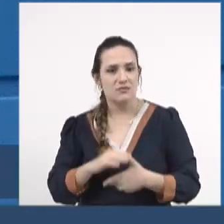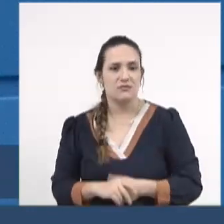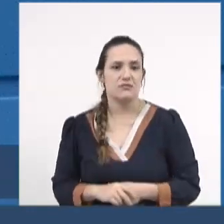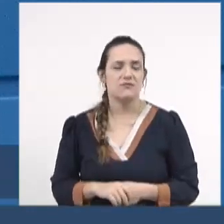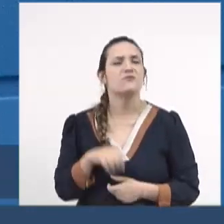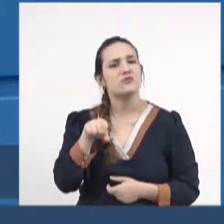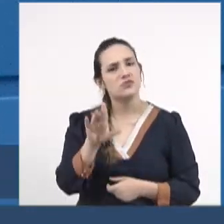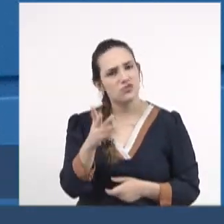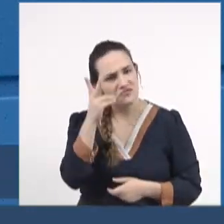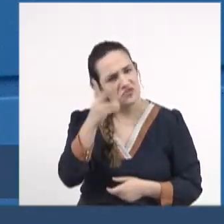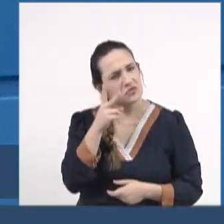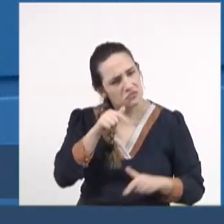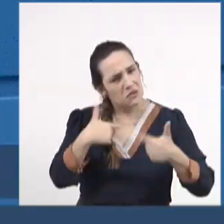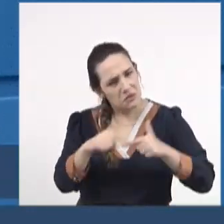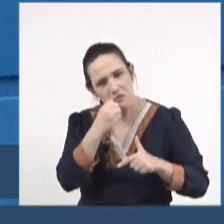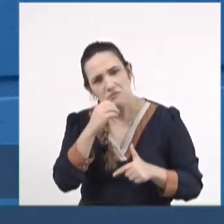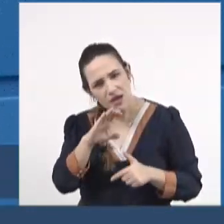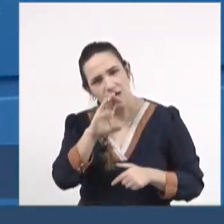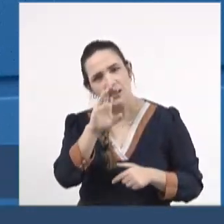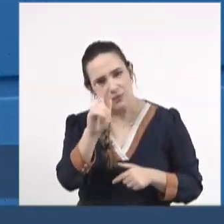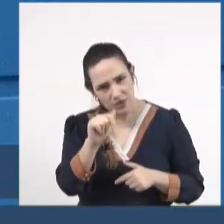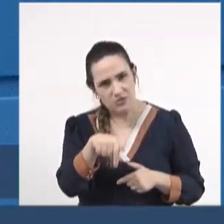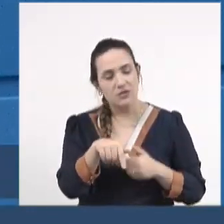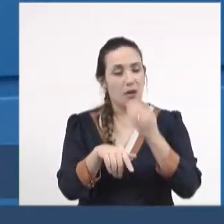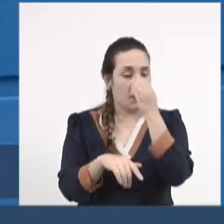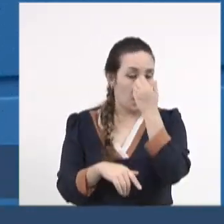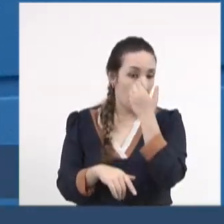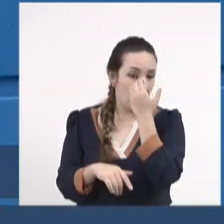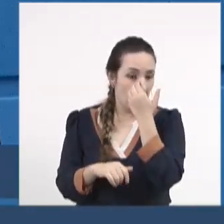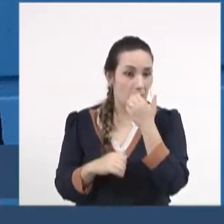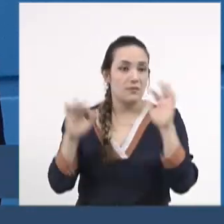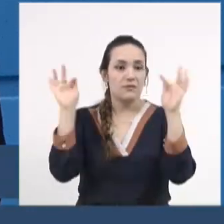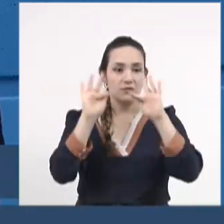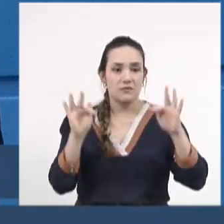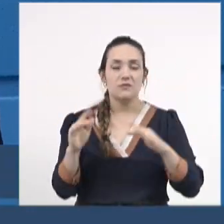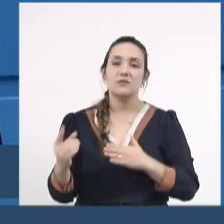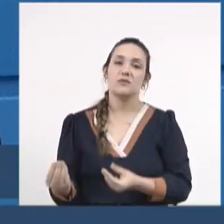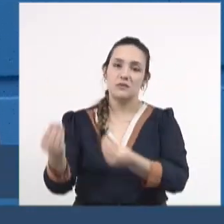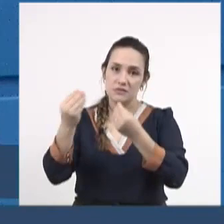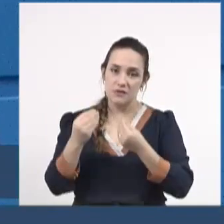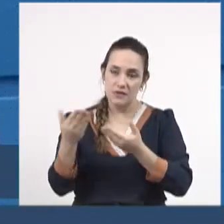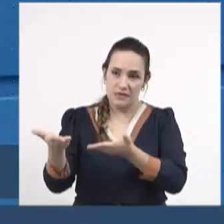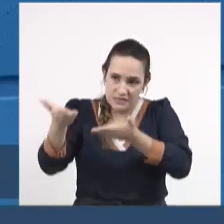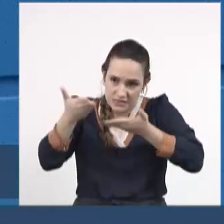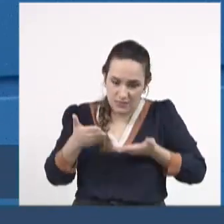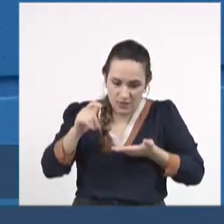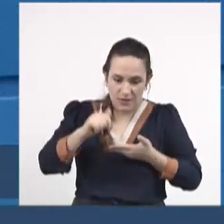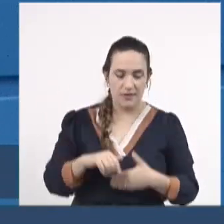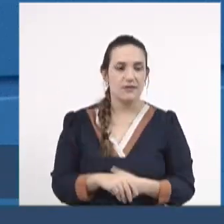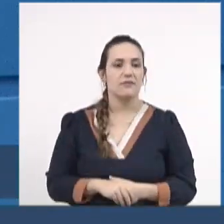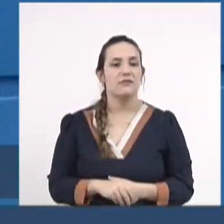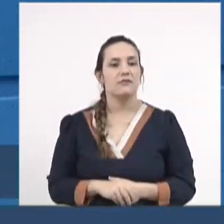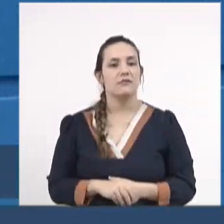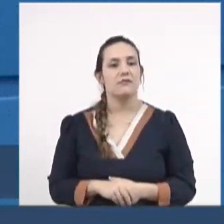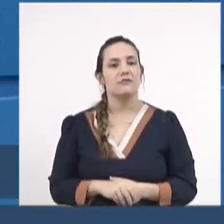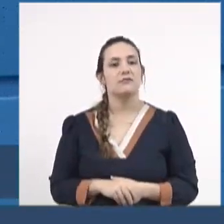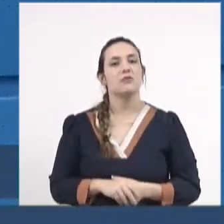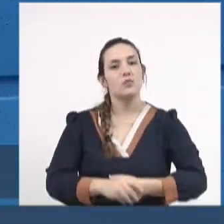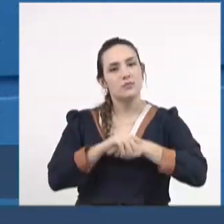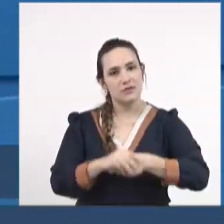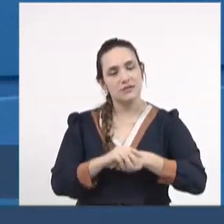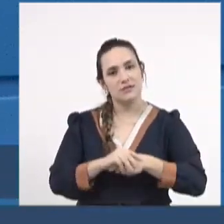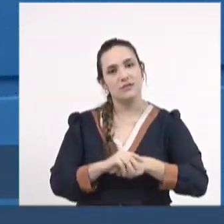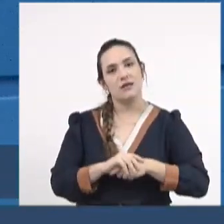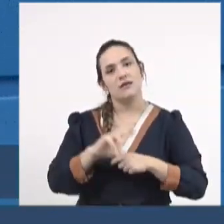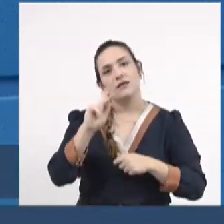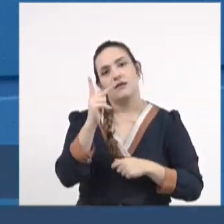um vereador na capital atuante, e hoje eu fico feliz de receber Vossa Excelência aqui, cumprimentar o Henrique Catã, que